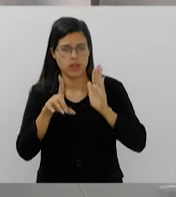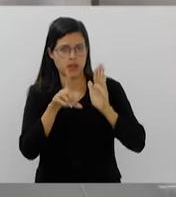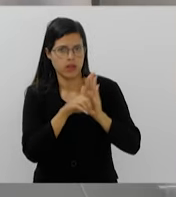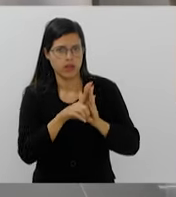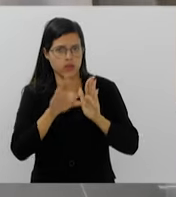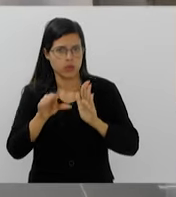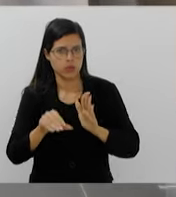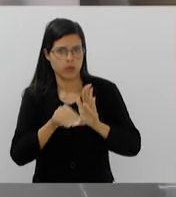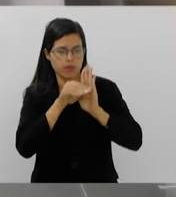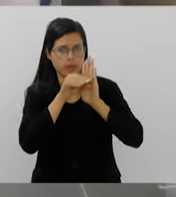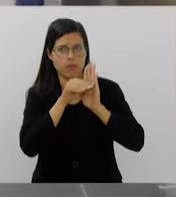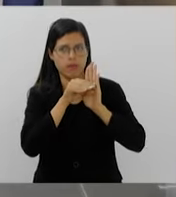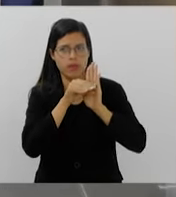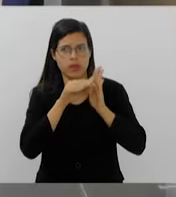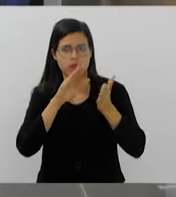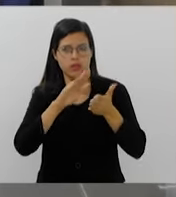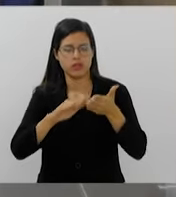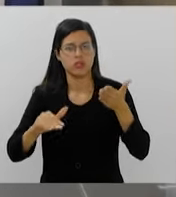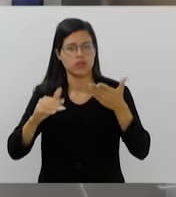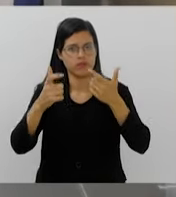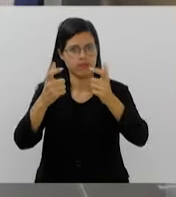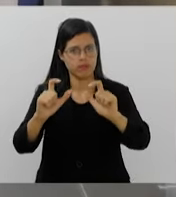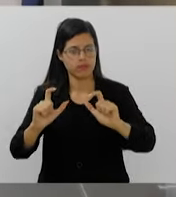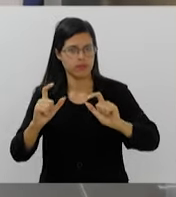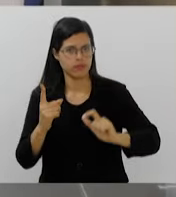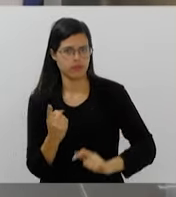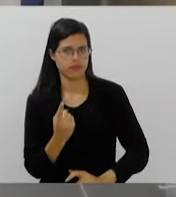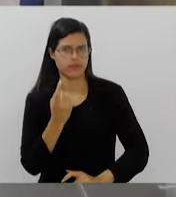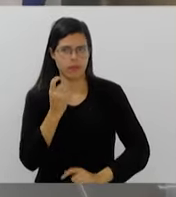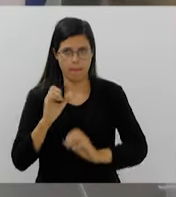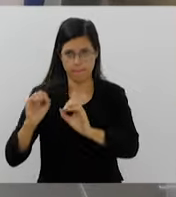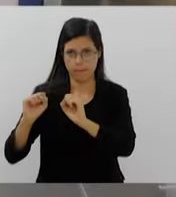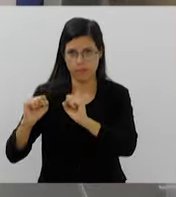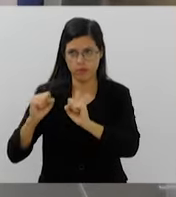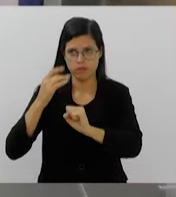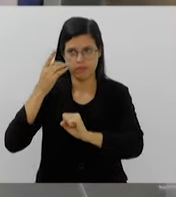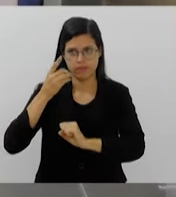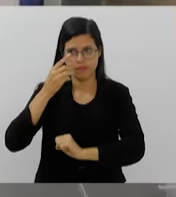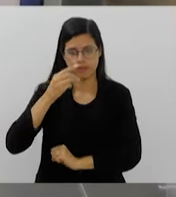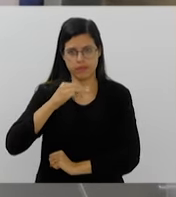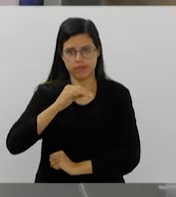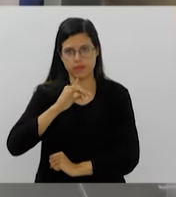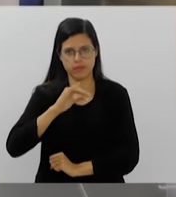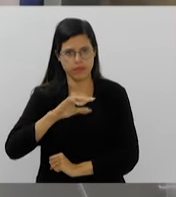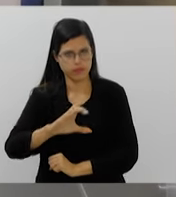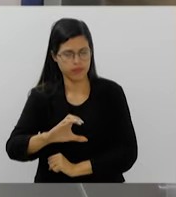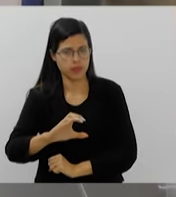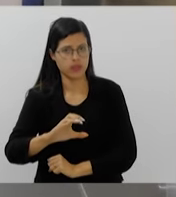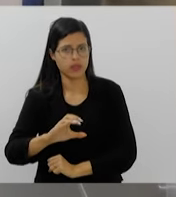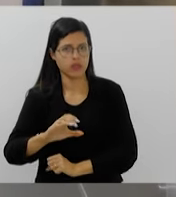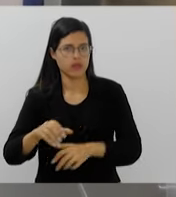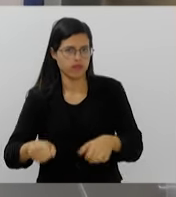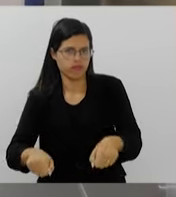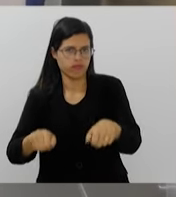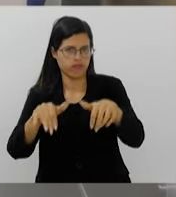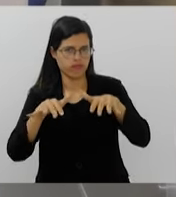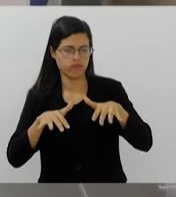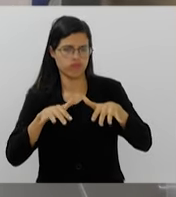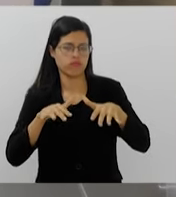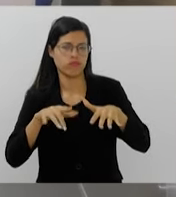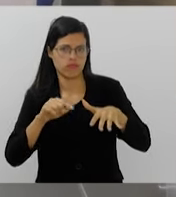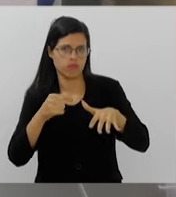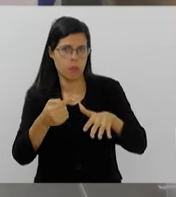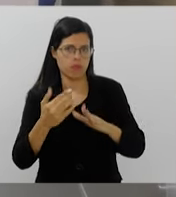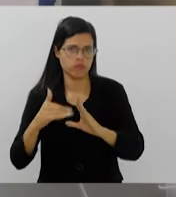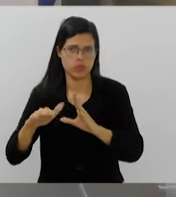emenda, suprimindo o parágrafo único. Pode ser, deputado Mink? E aí vai a plenário e recebe as emendas. Tá